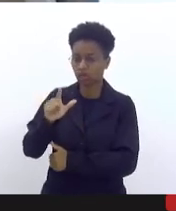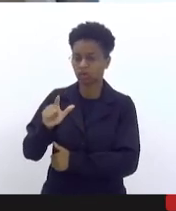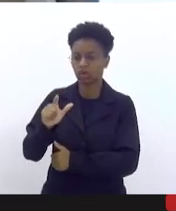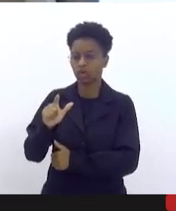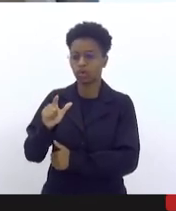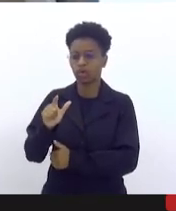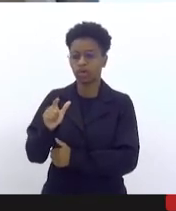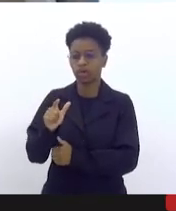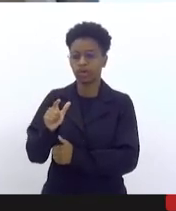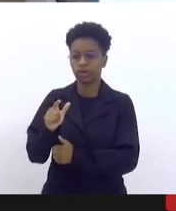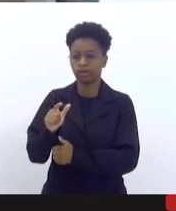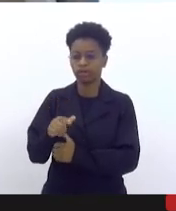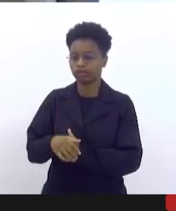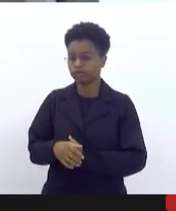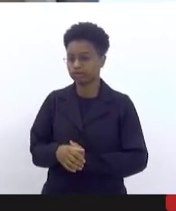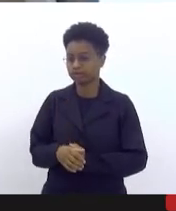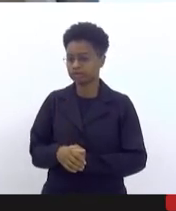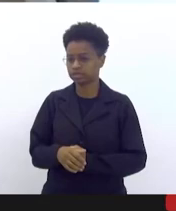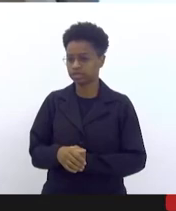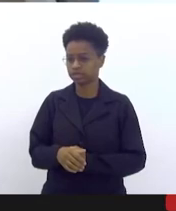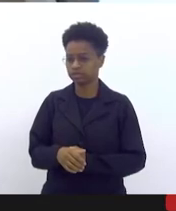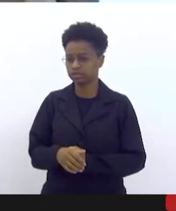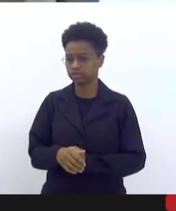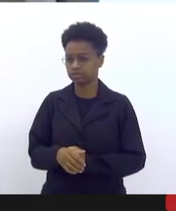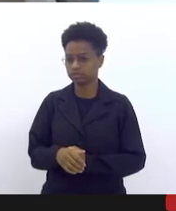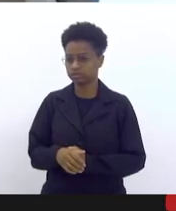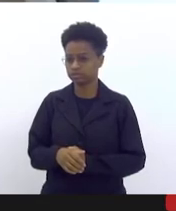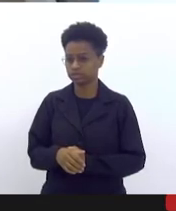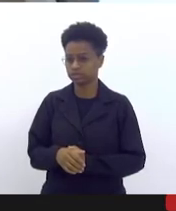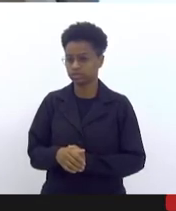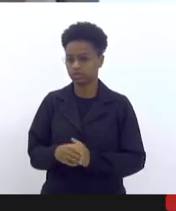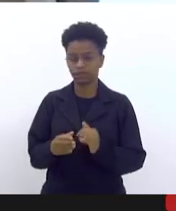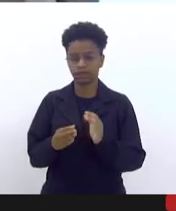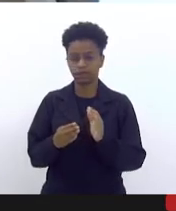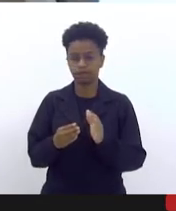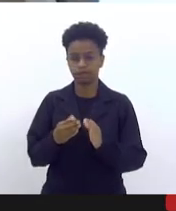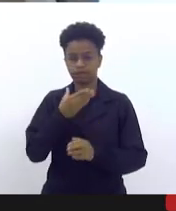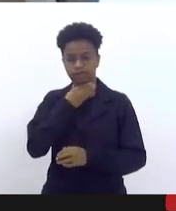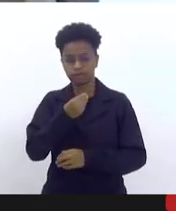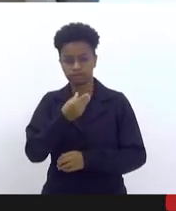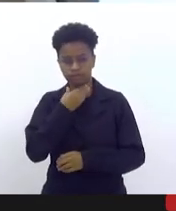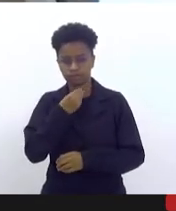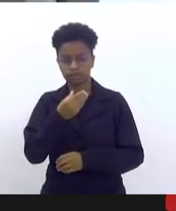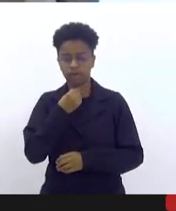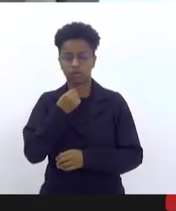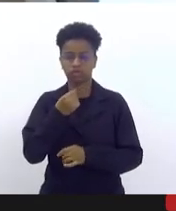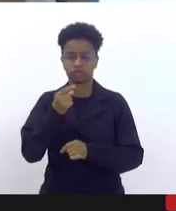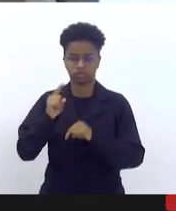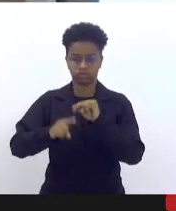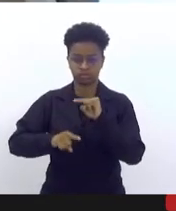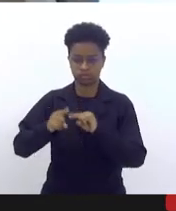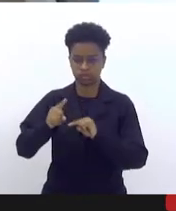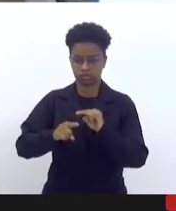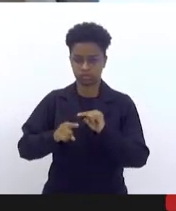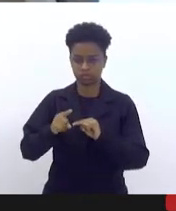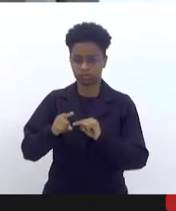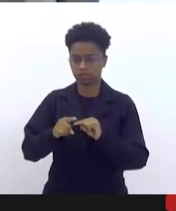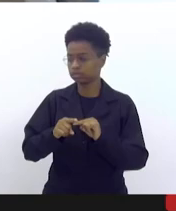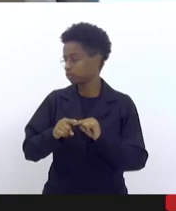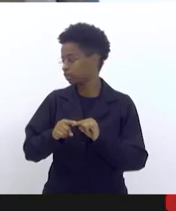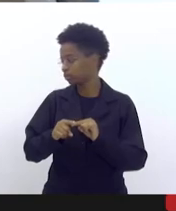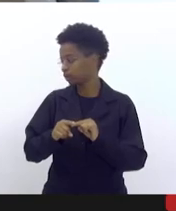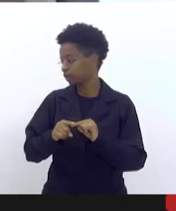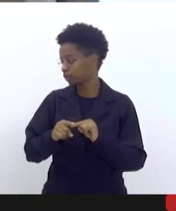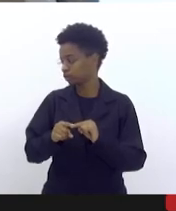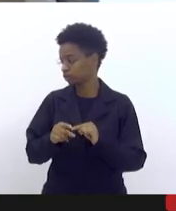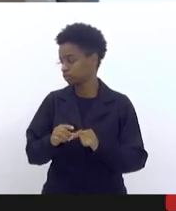ou da falsificação de marcas porque porque esses Laboratórios Eles procuram trabalhar procuram desenvolver moléculas